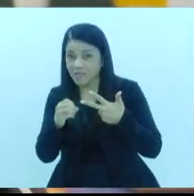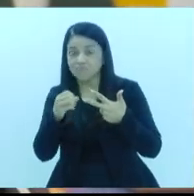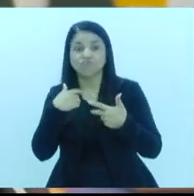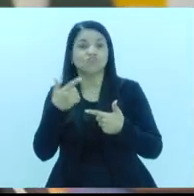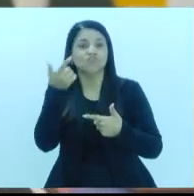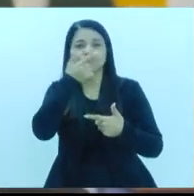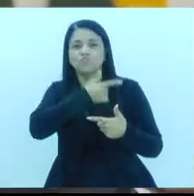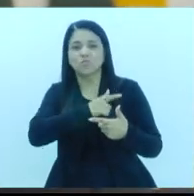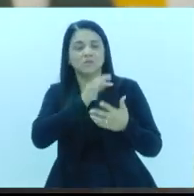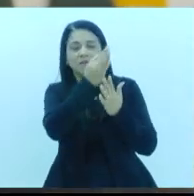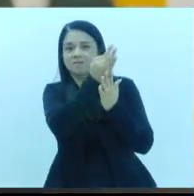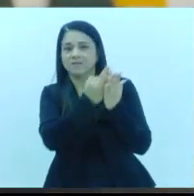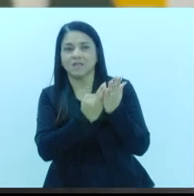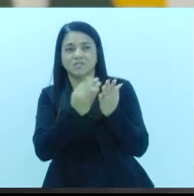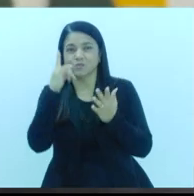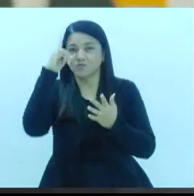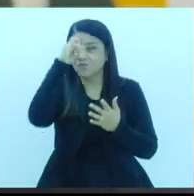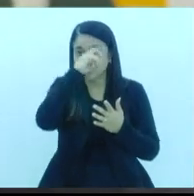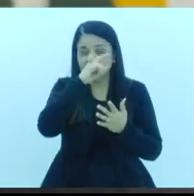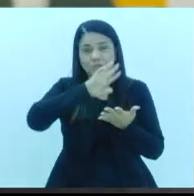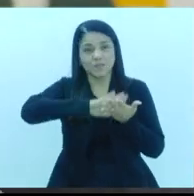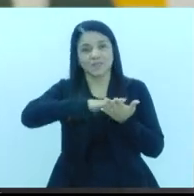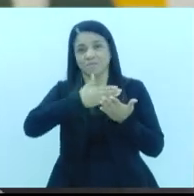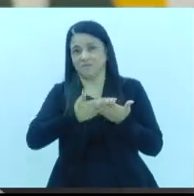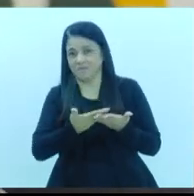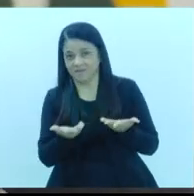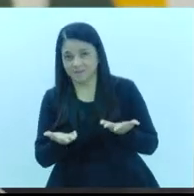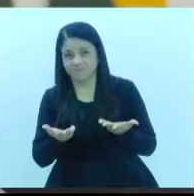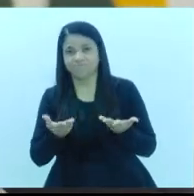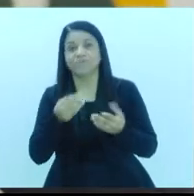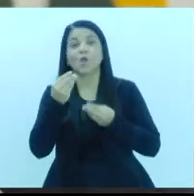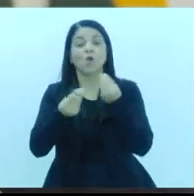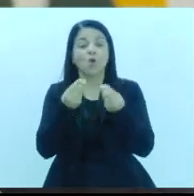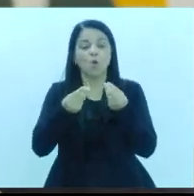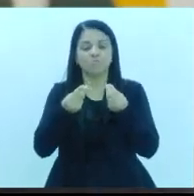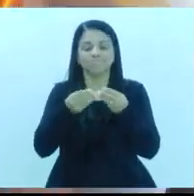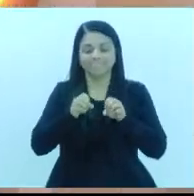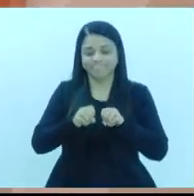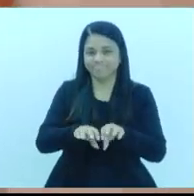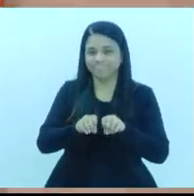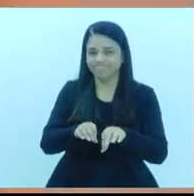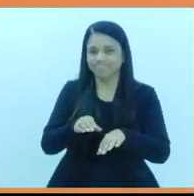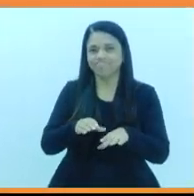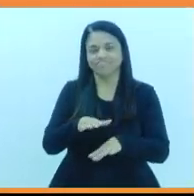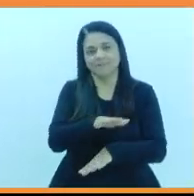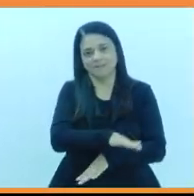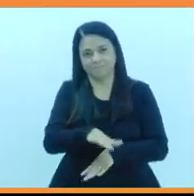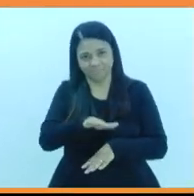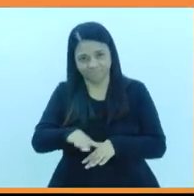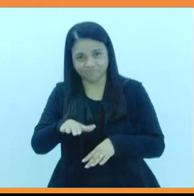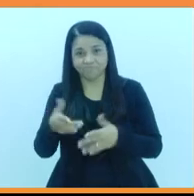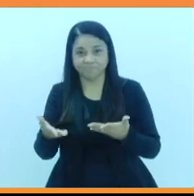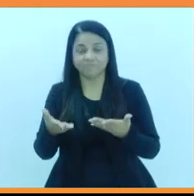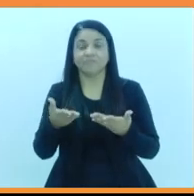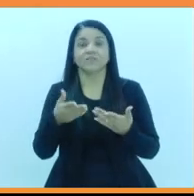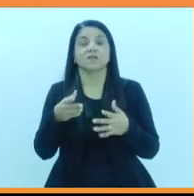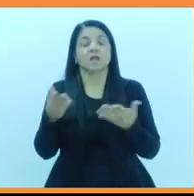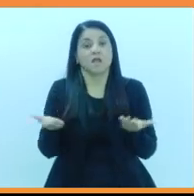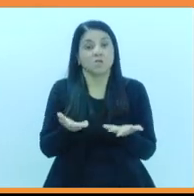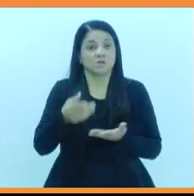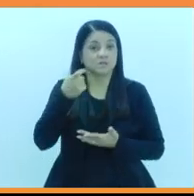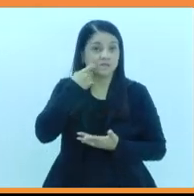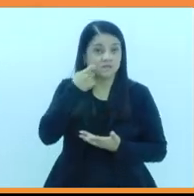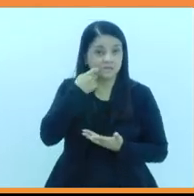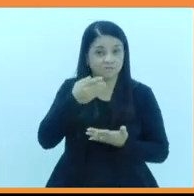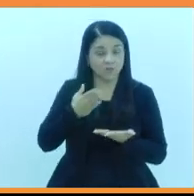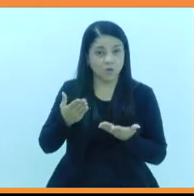com textos mais complexos, e isso diz respeito à forma como eles foram alfabetizados. Começa nesta sexta a